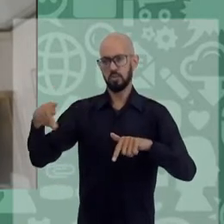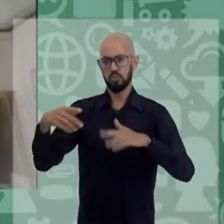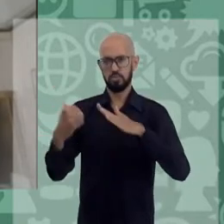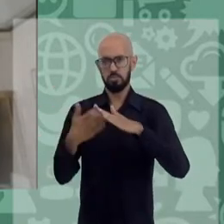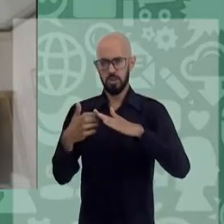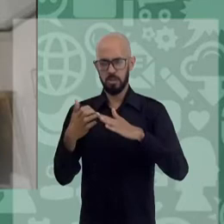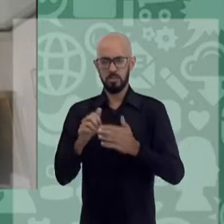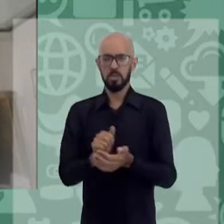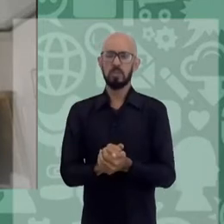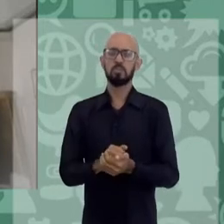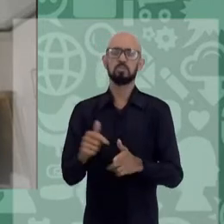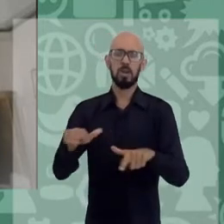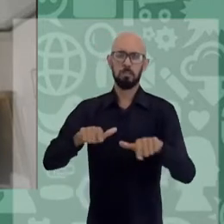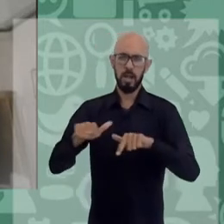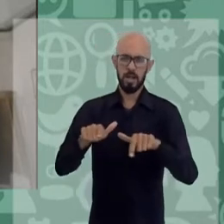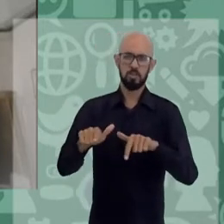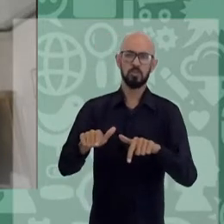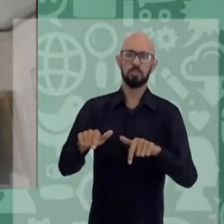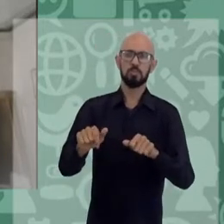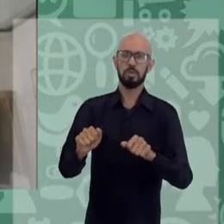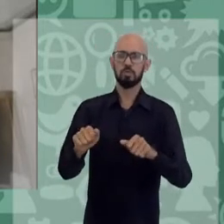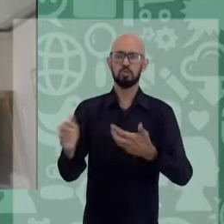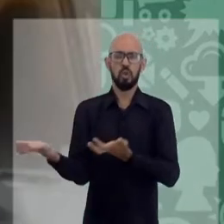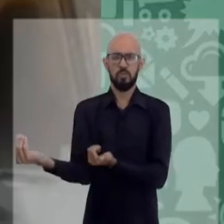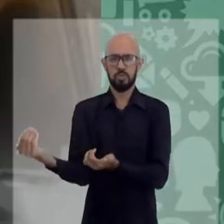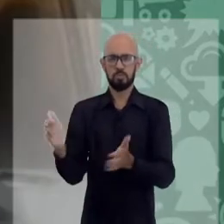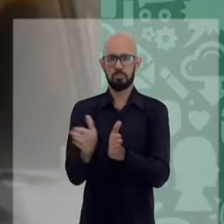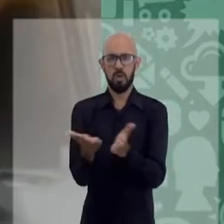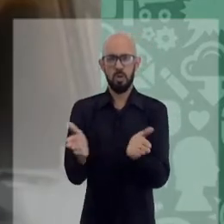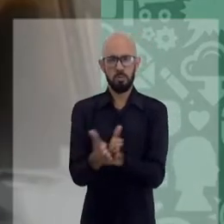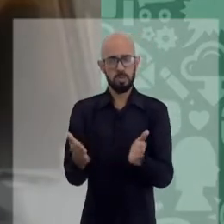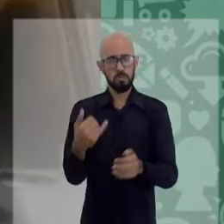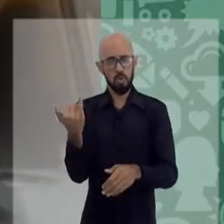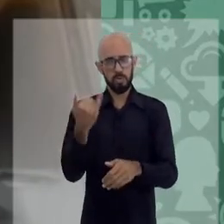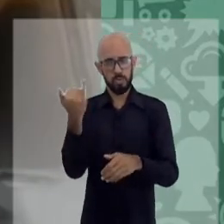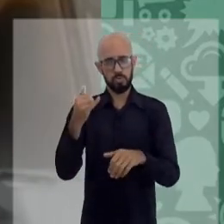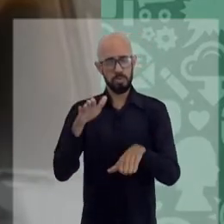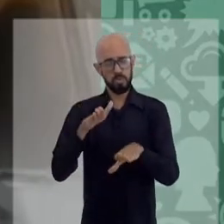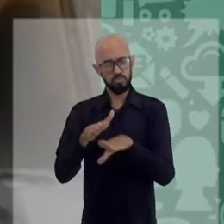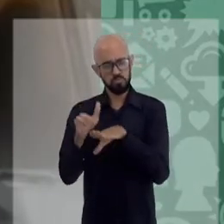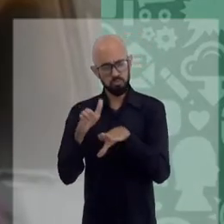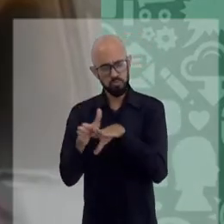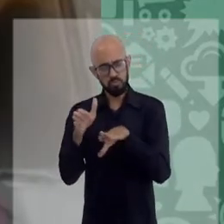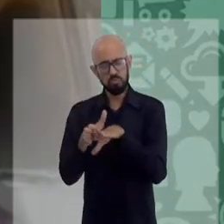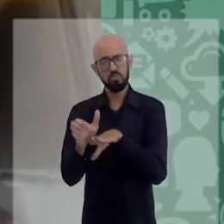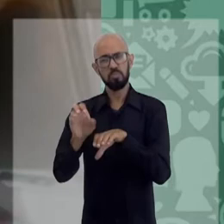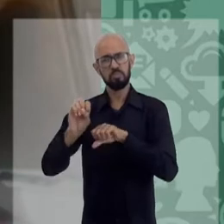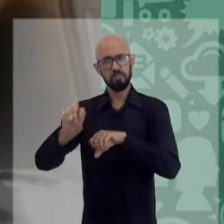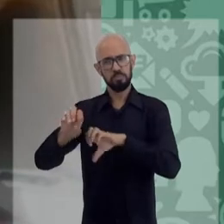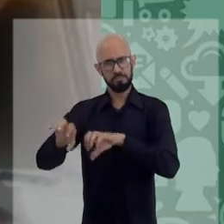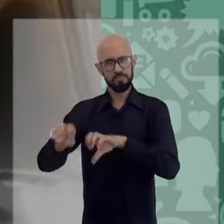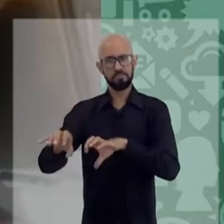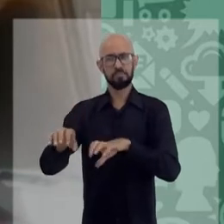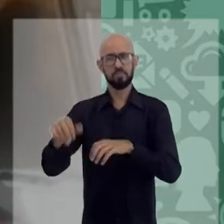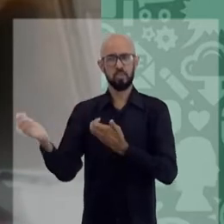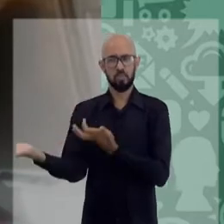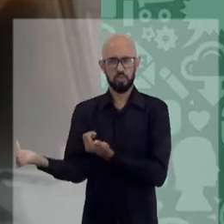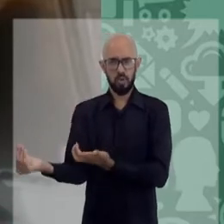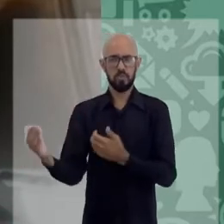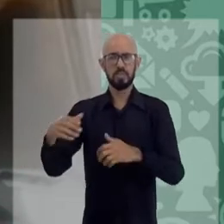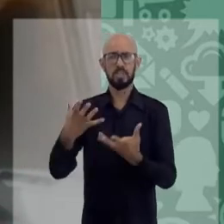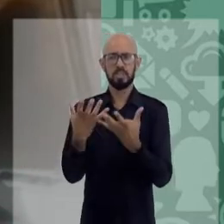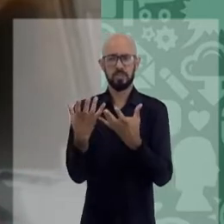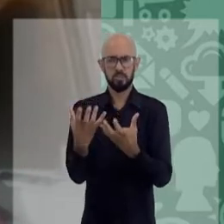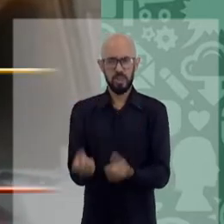de periferia, né, para a gente dar uma orientação e um direcionamento para ele. Eles têm uma sede muito grande, né, de